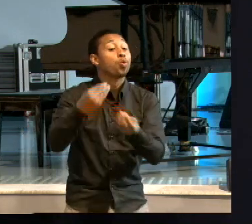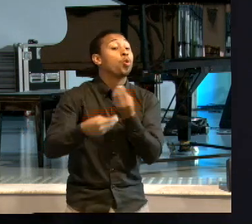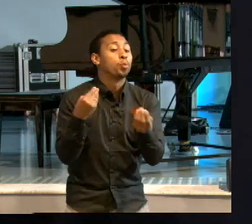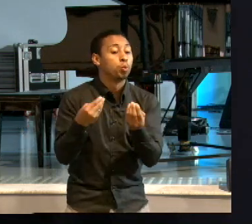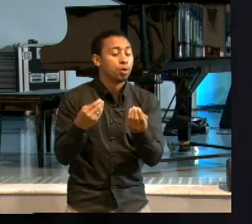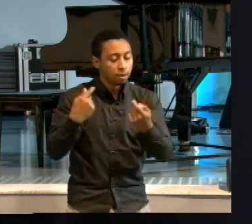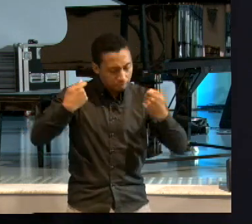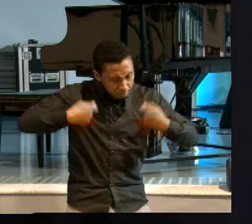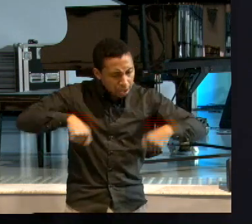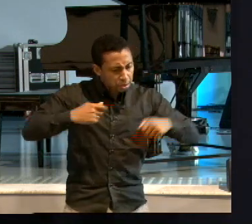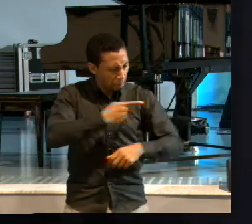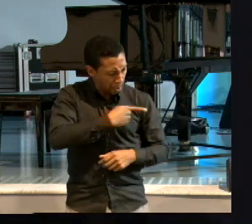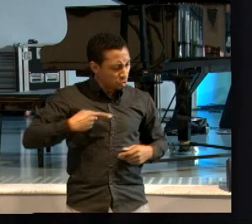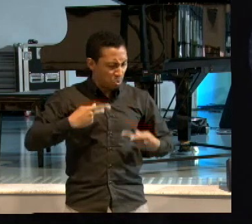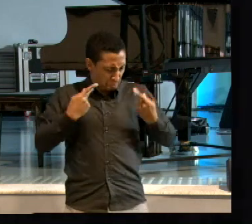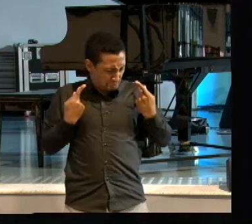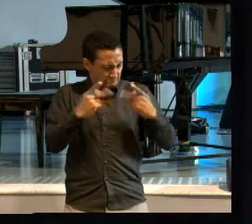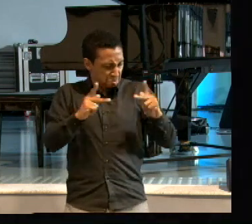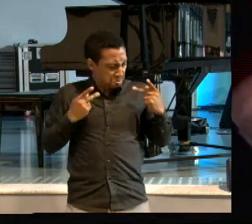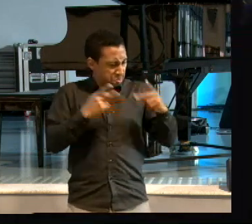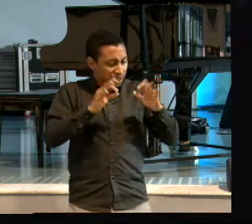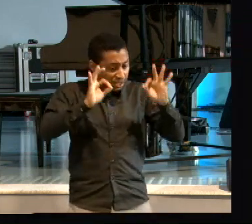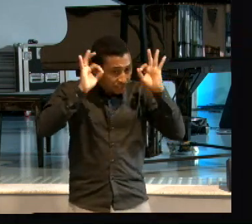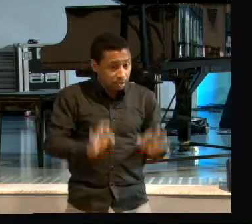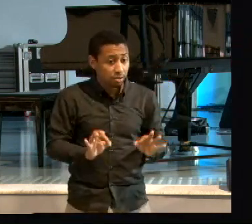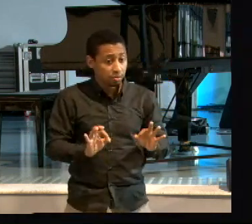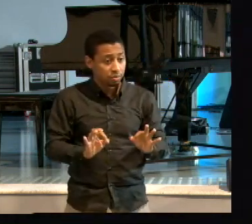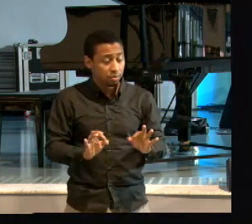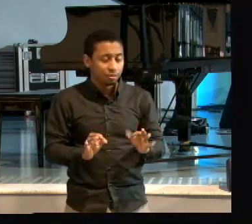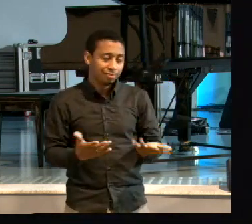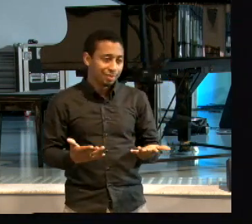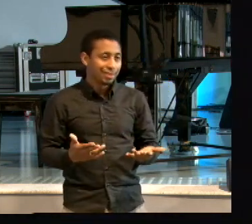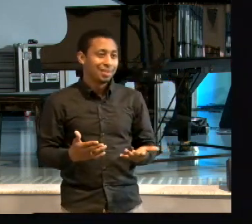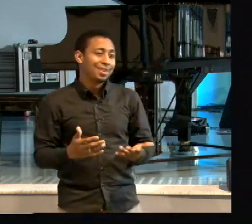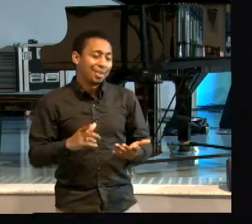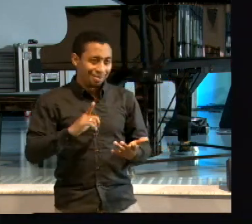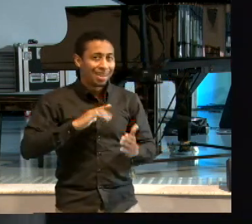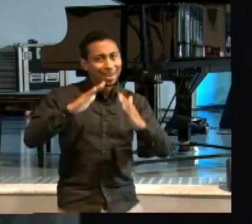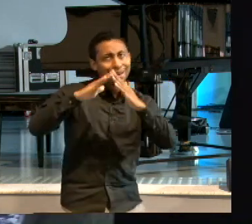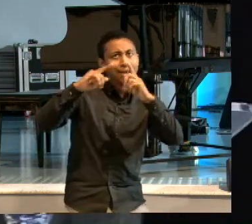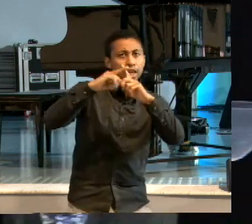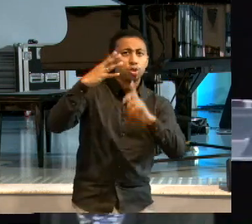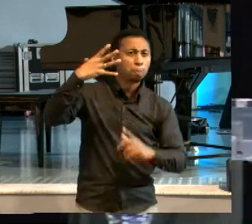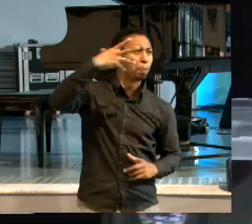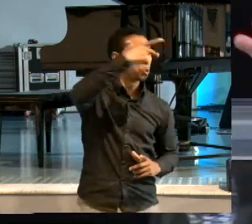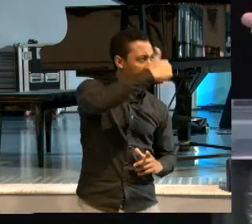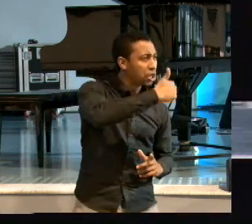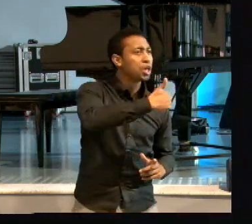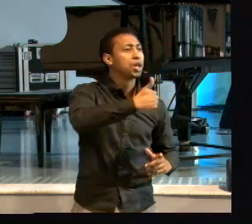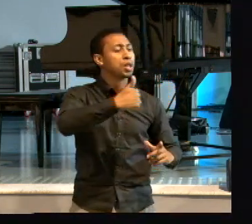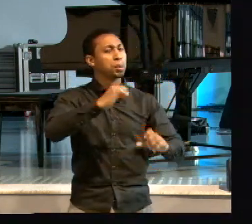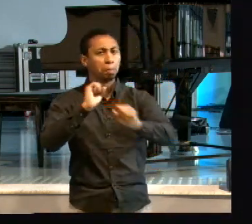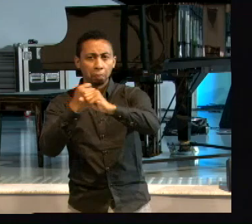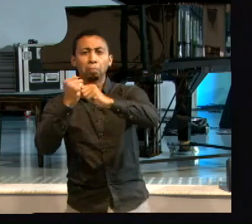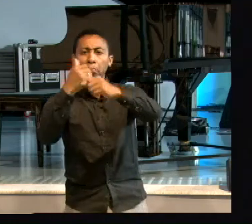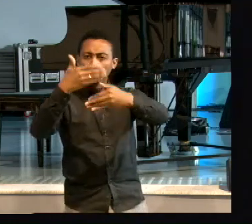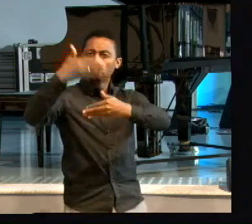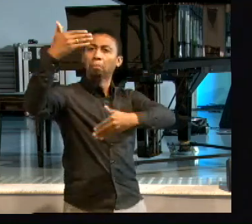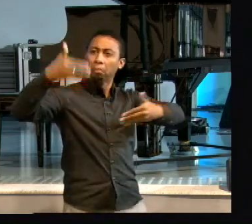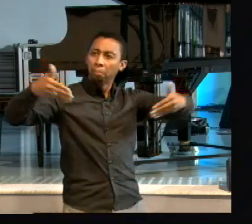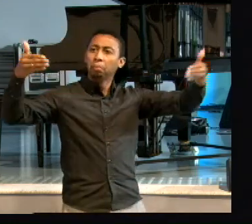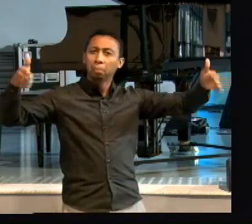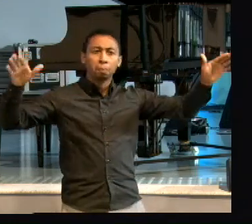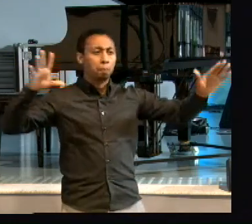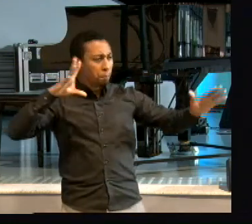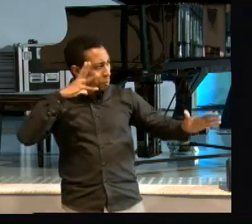a gente ter uma estrutura moderna, não adianta apenas a gente mere simplesmente acompanhar a tendência da modernidade, é